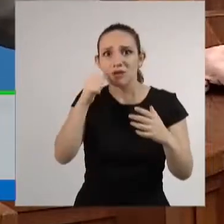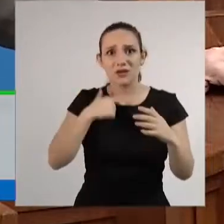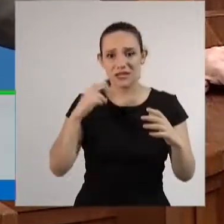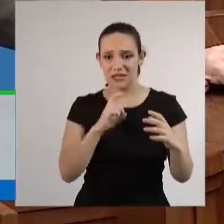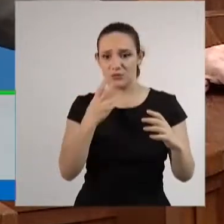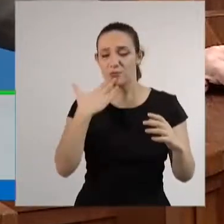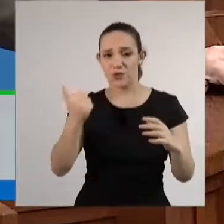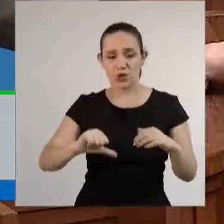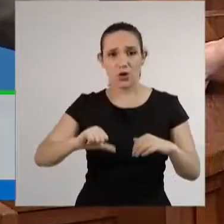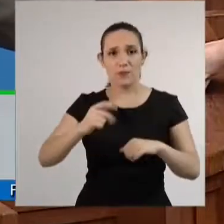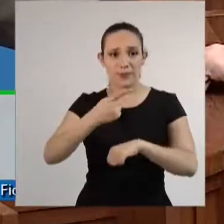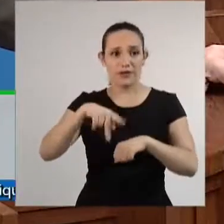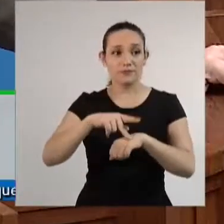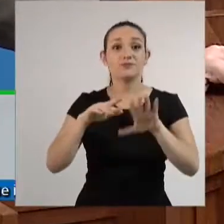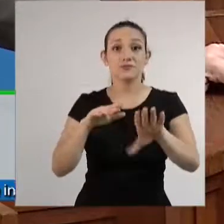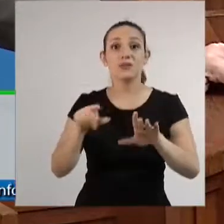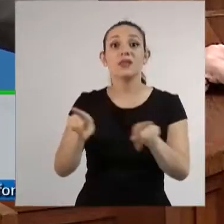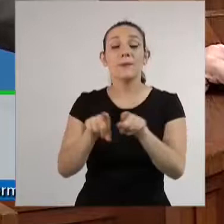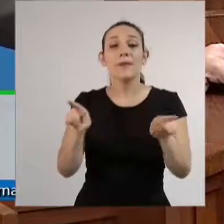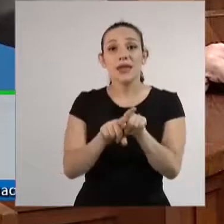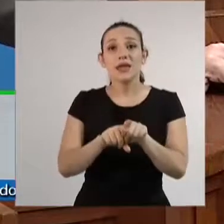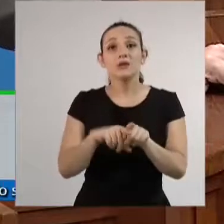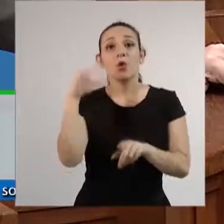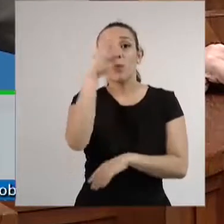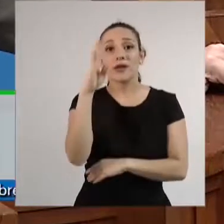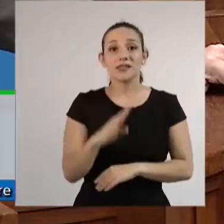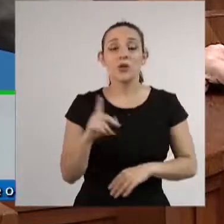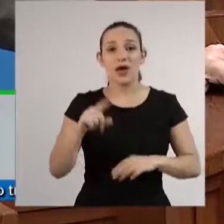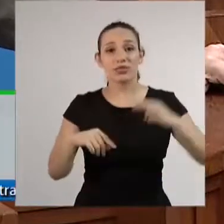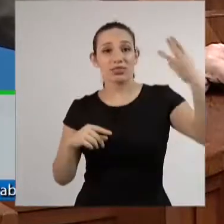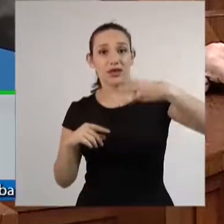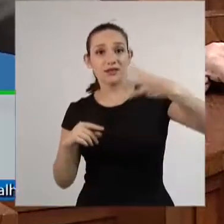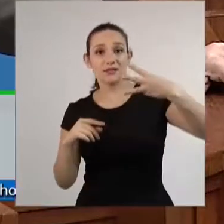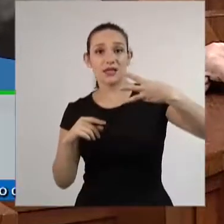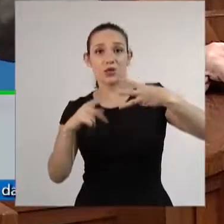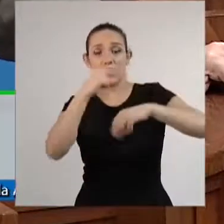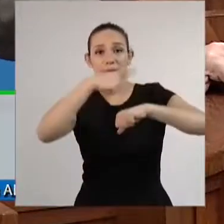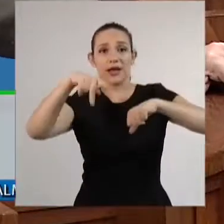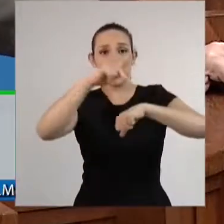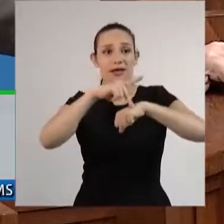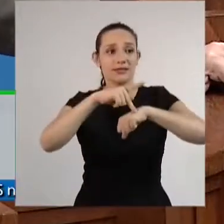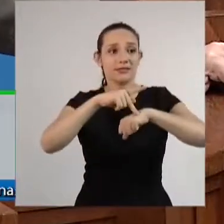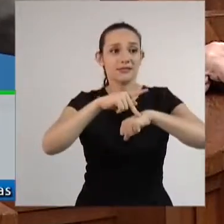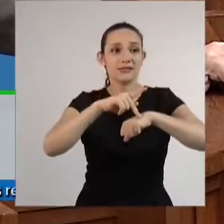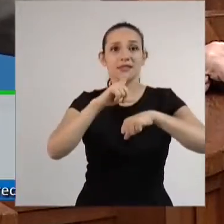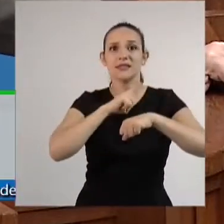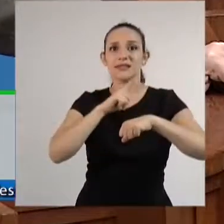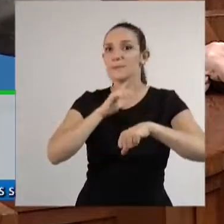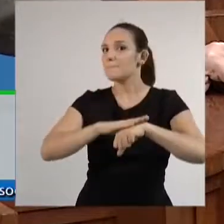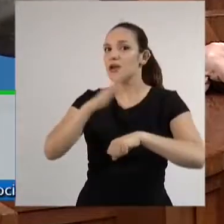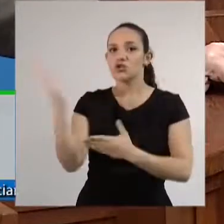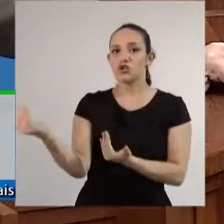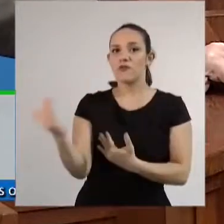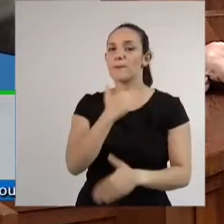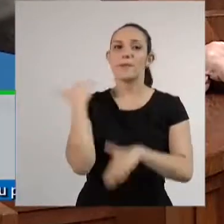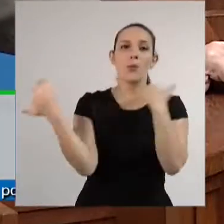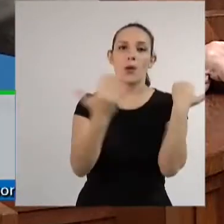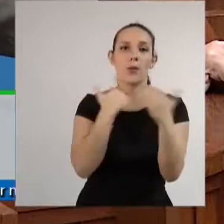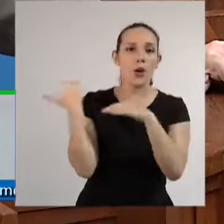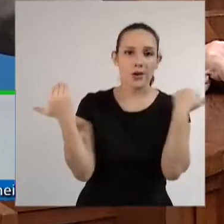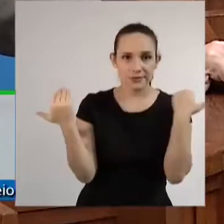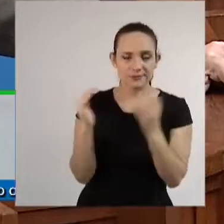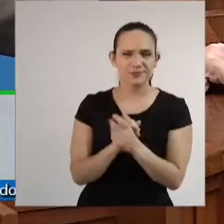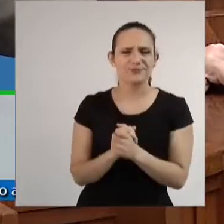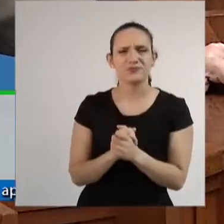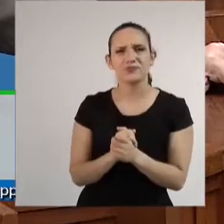da violência, o Brasil ocupa o 3º lugar dentre os 85 países no ranking de morte de adolescentes.